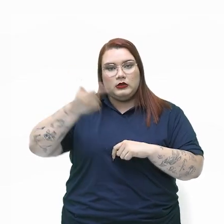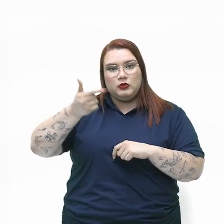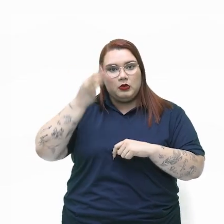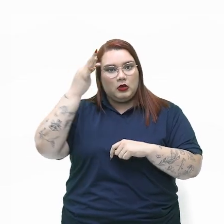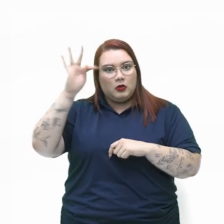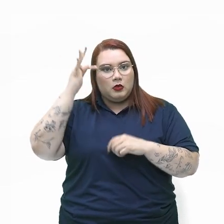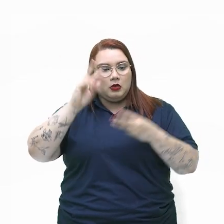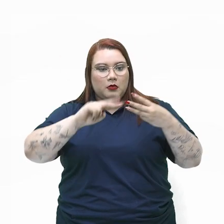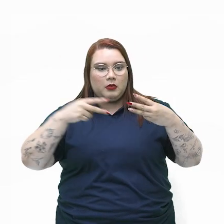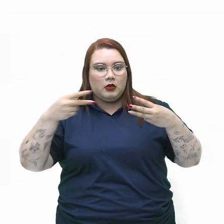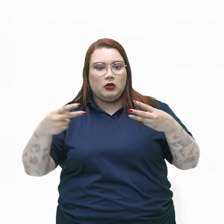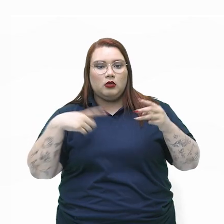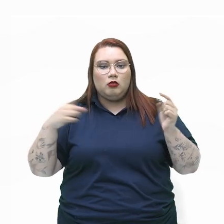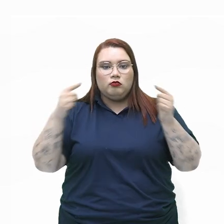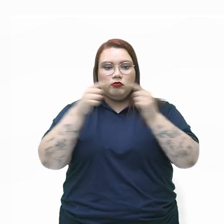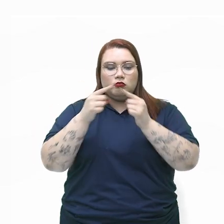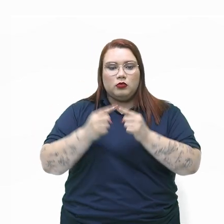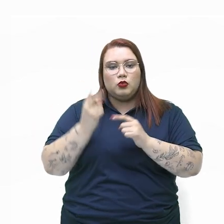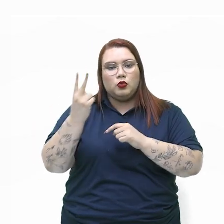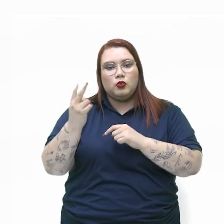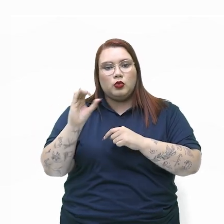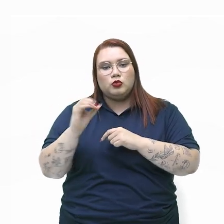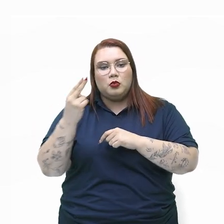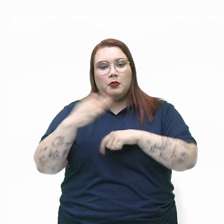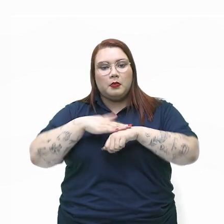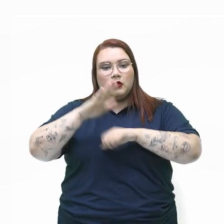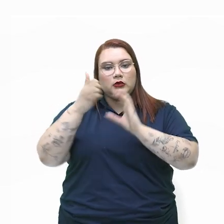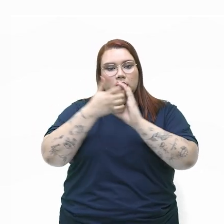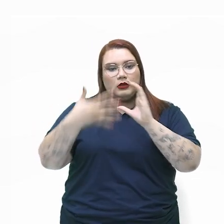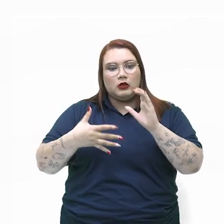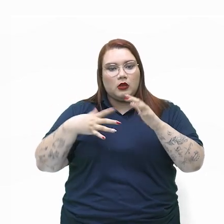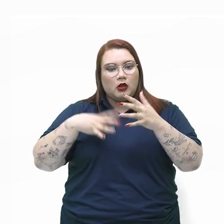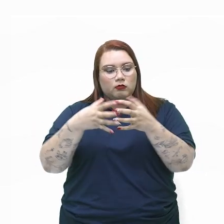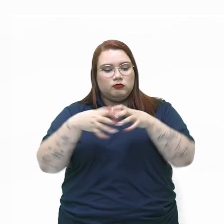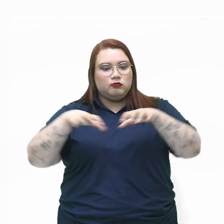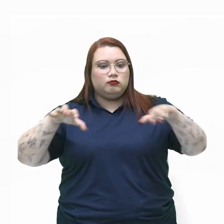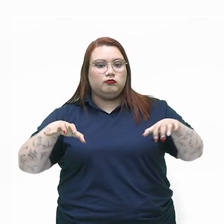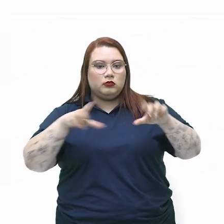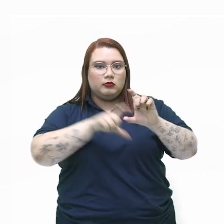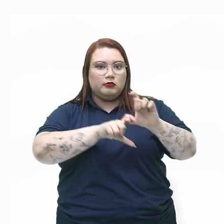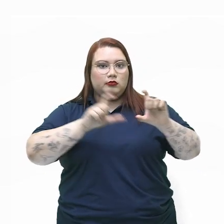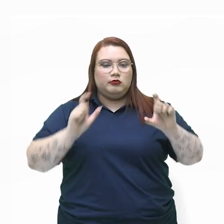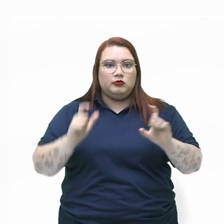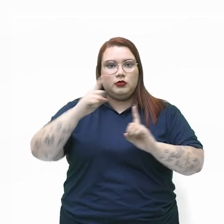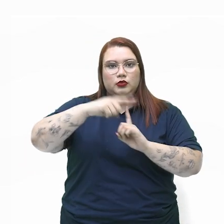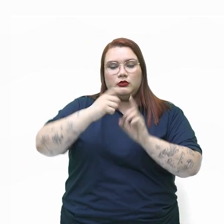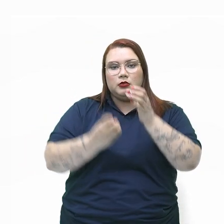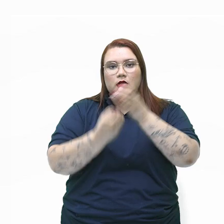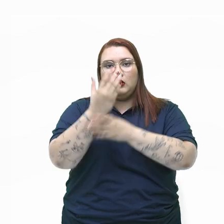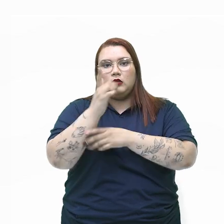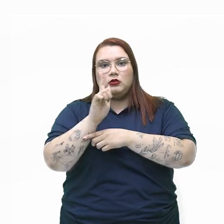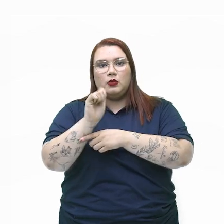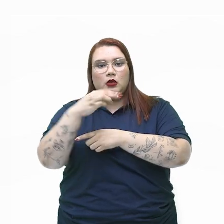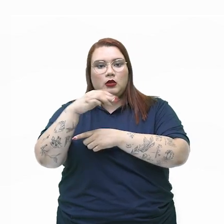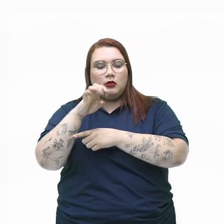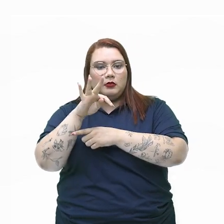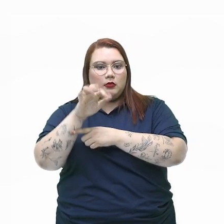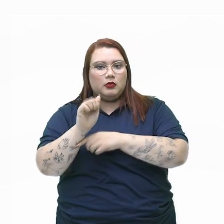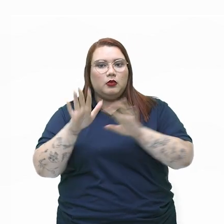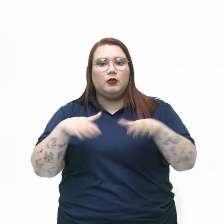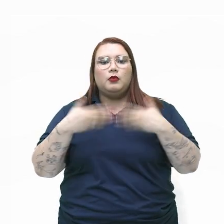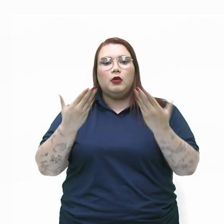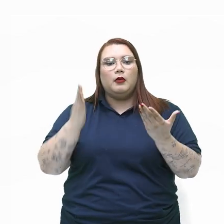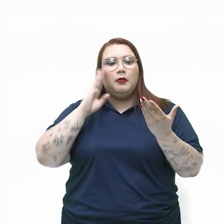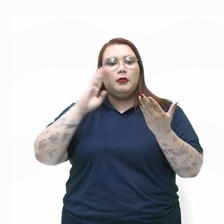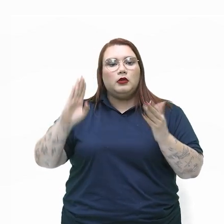pares de fatores para 2 ou mais características segregam-se de forma independente na formação dos gametas.